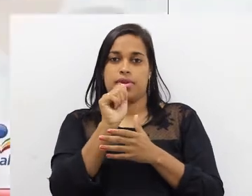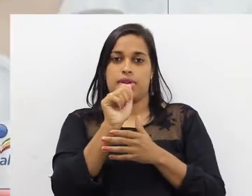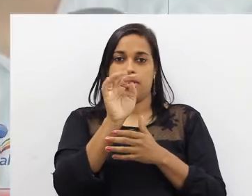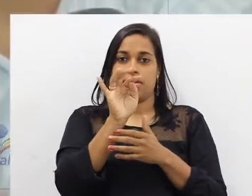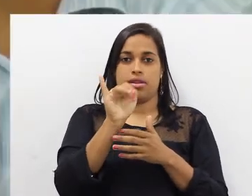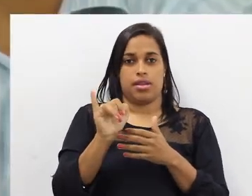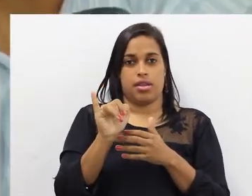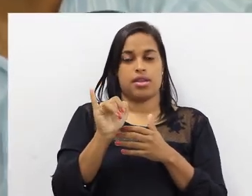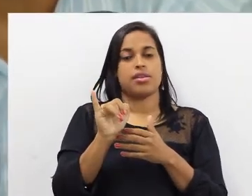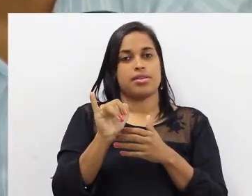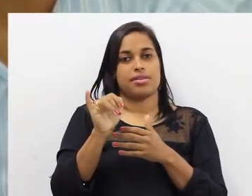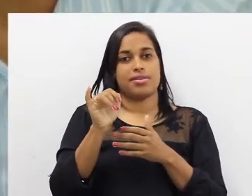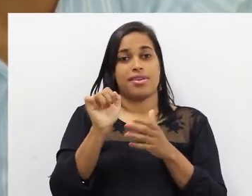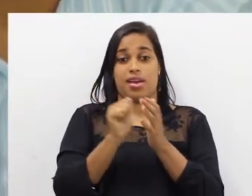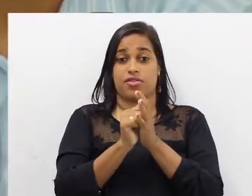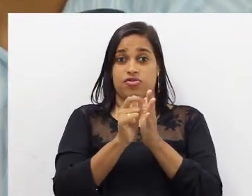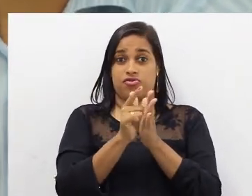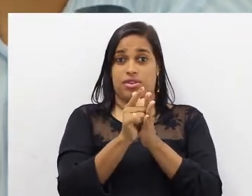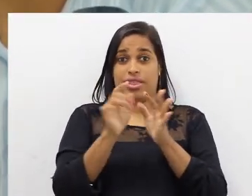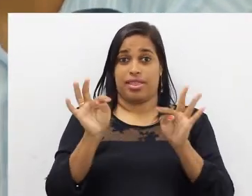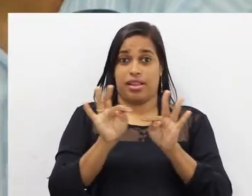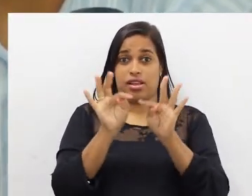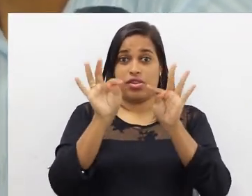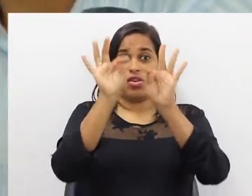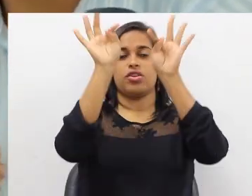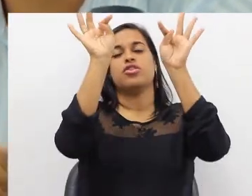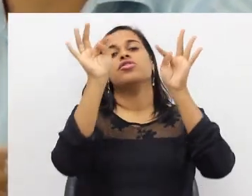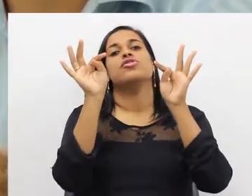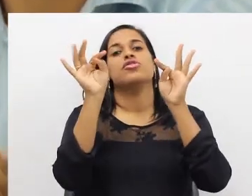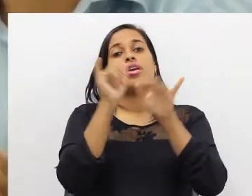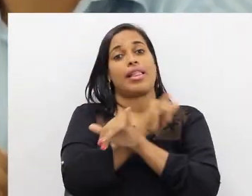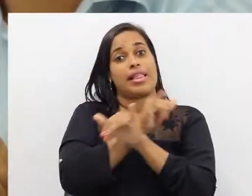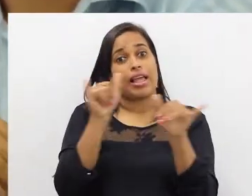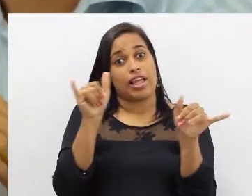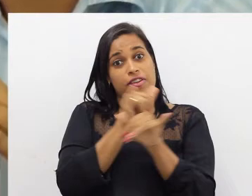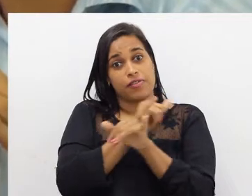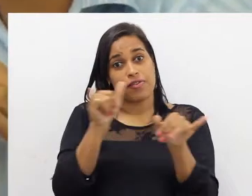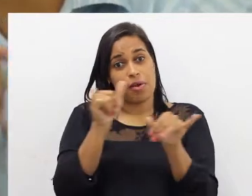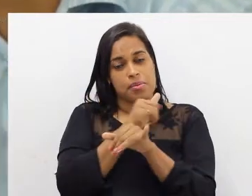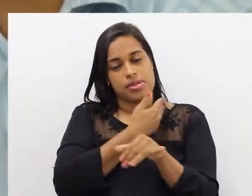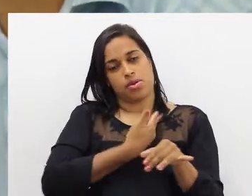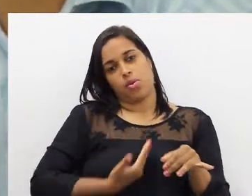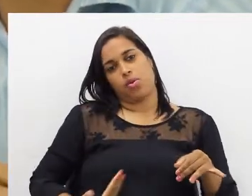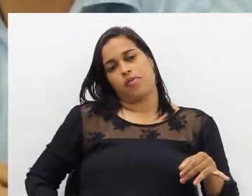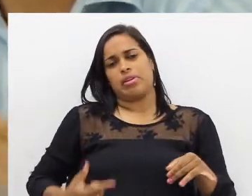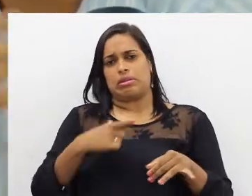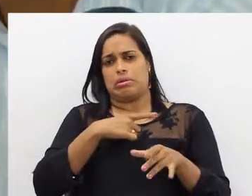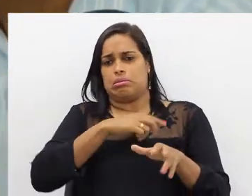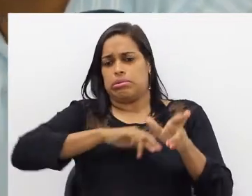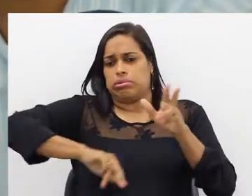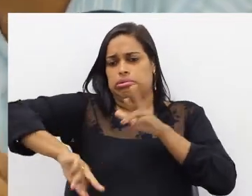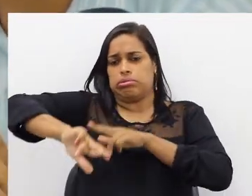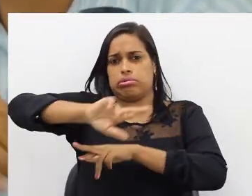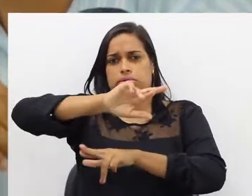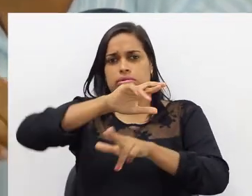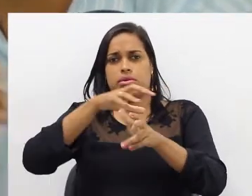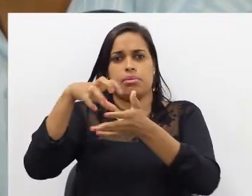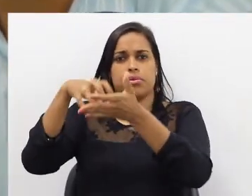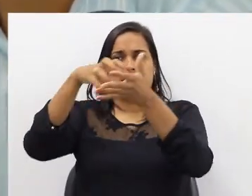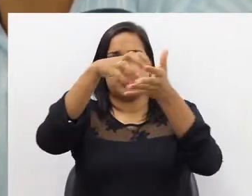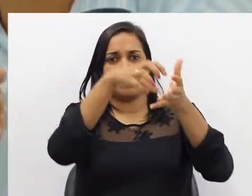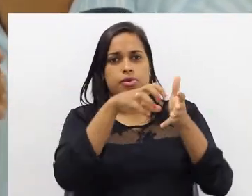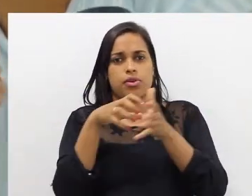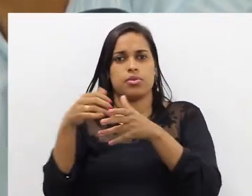Agência de Tecnologia da Informação do Governo do Estado. Então, ela lança seus serviços pelos polos,